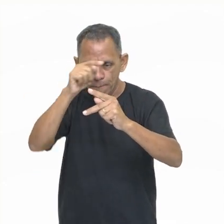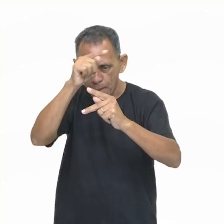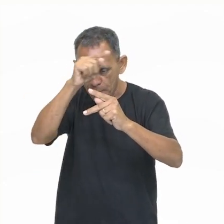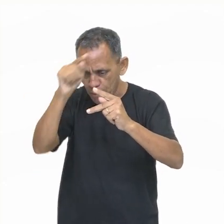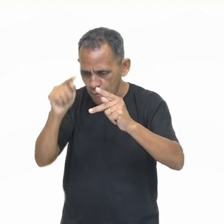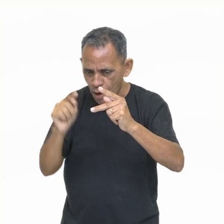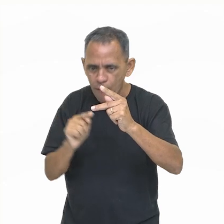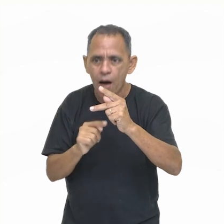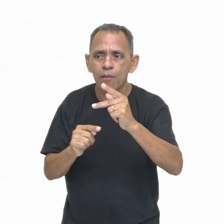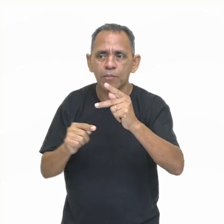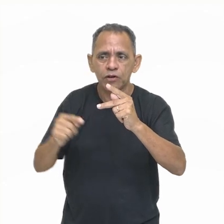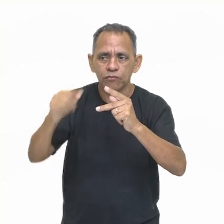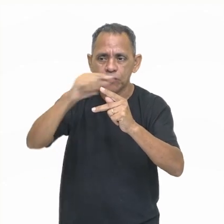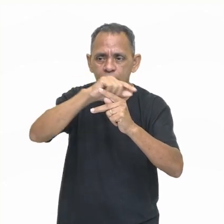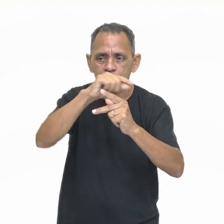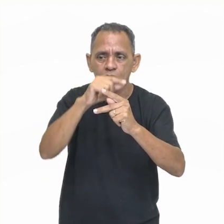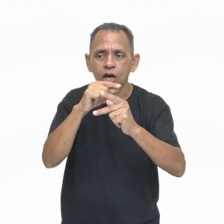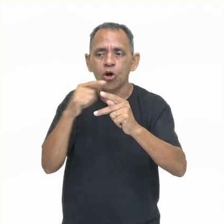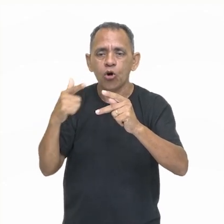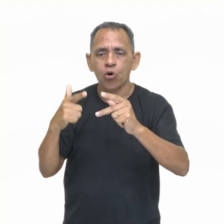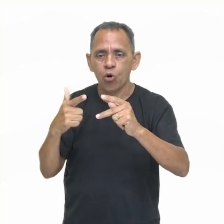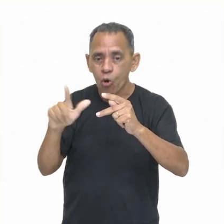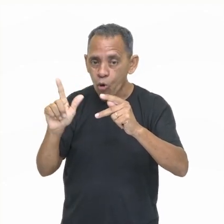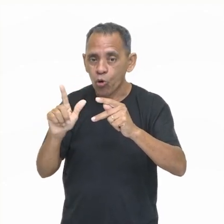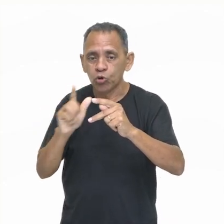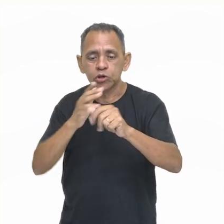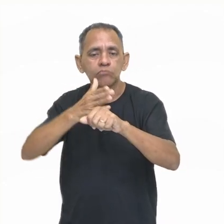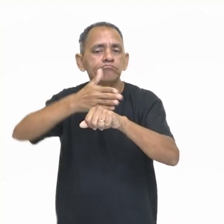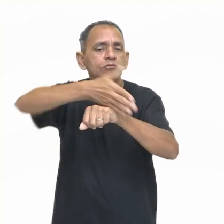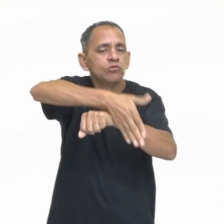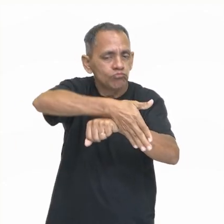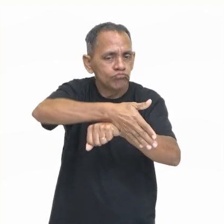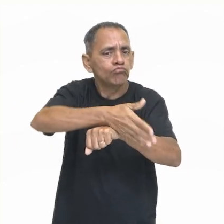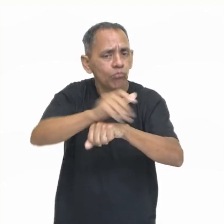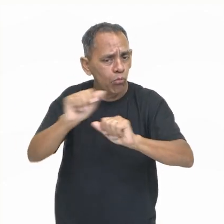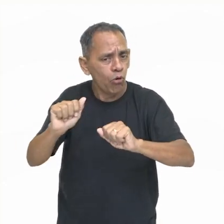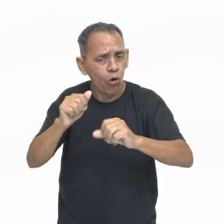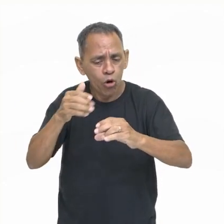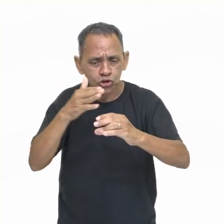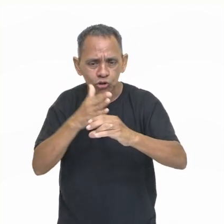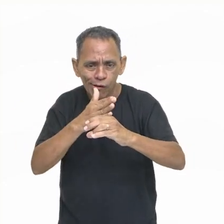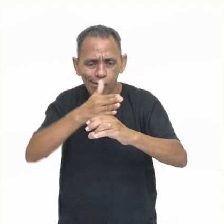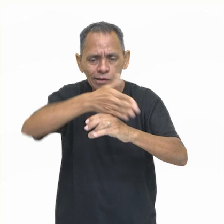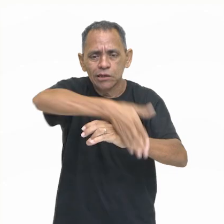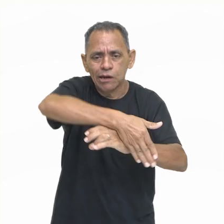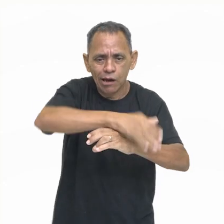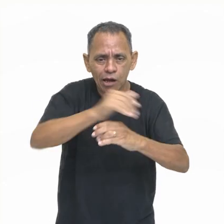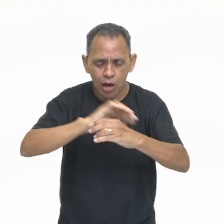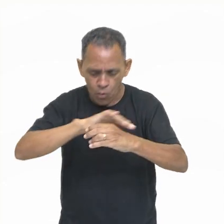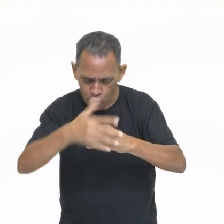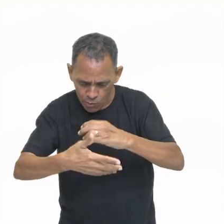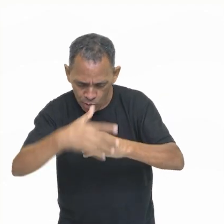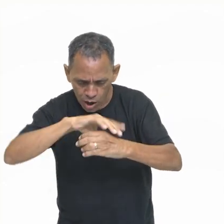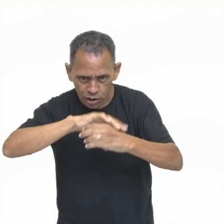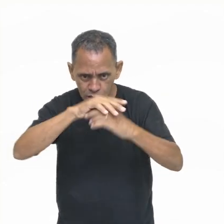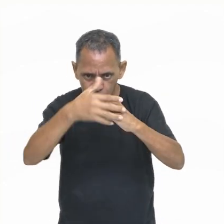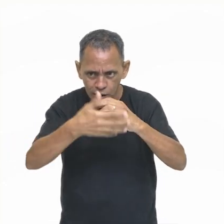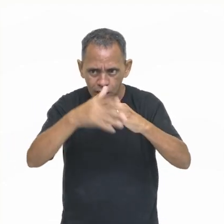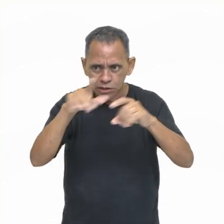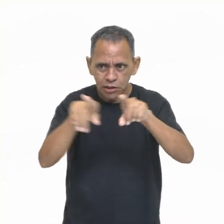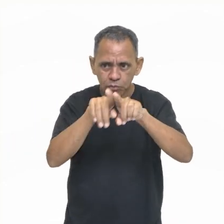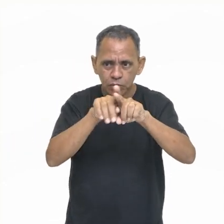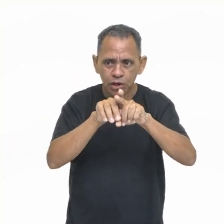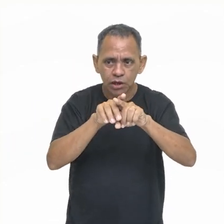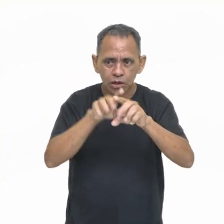a proteína integral, que pode atravessar a membrana, que é essa informação que nós temos